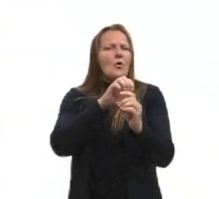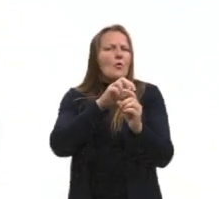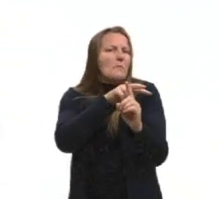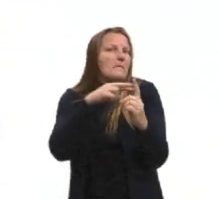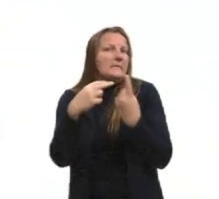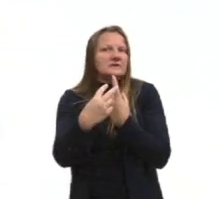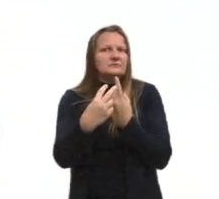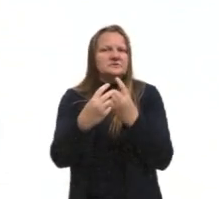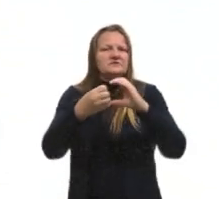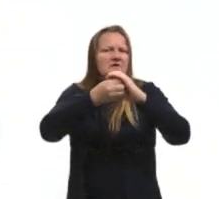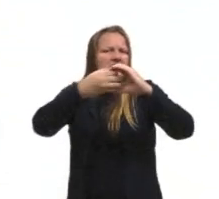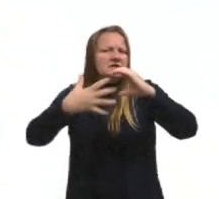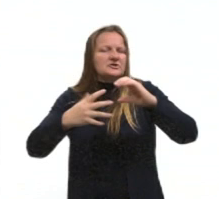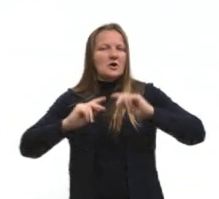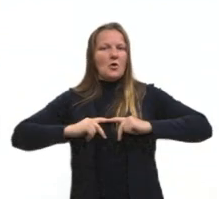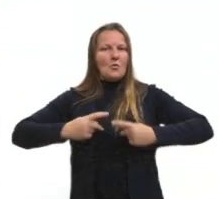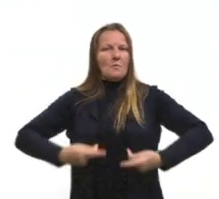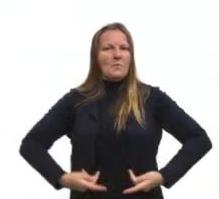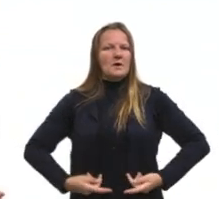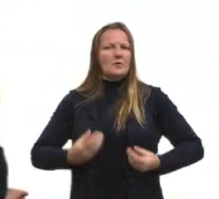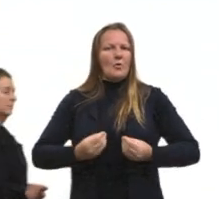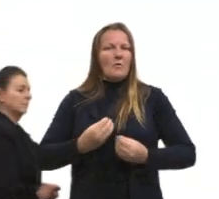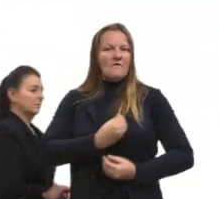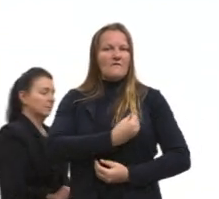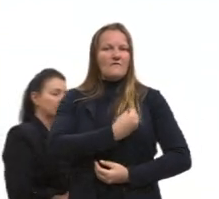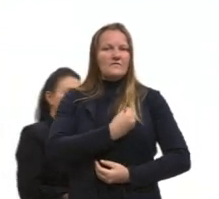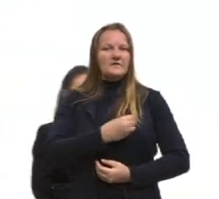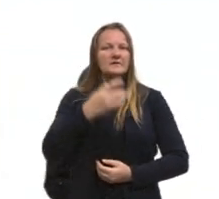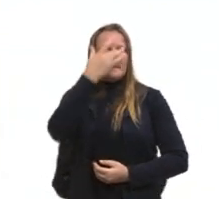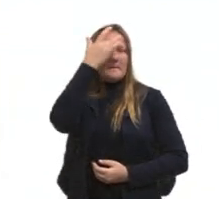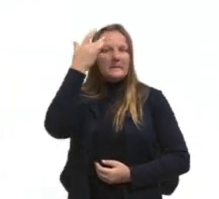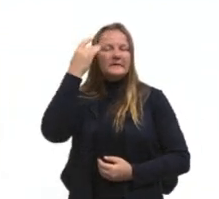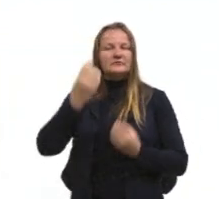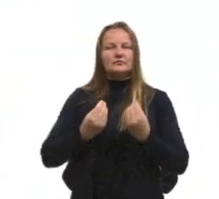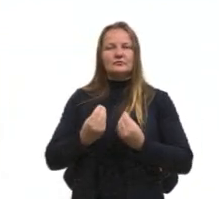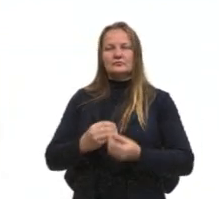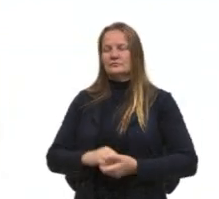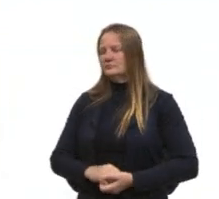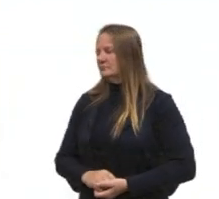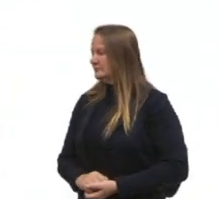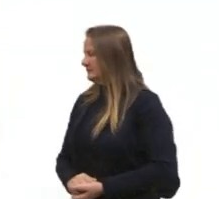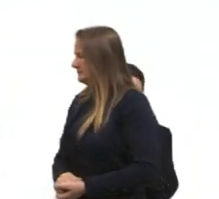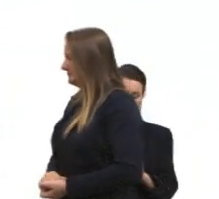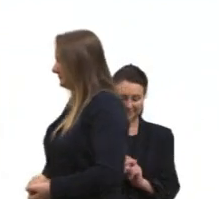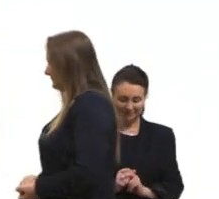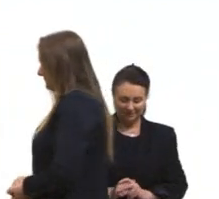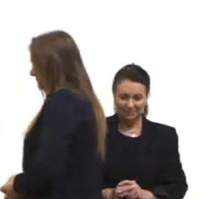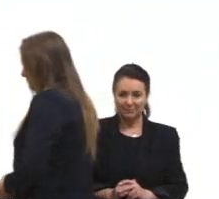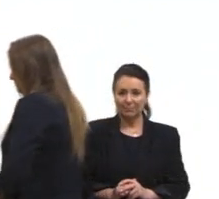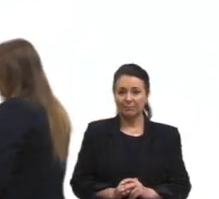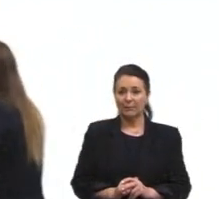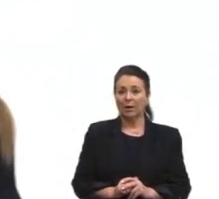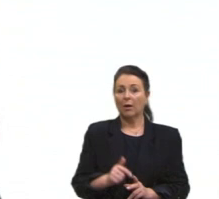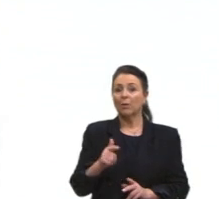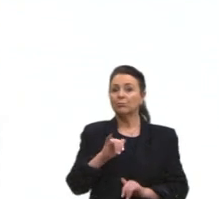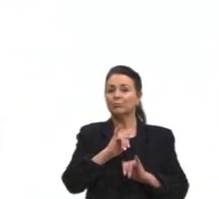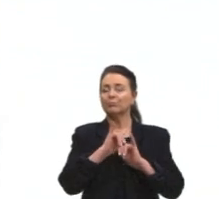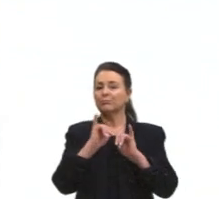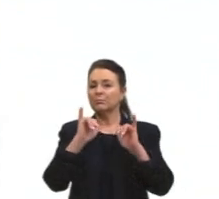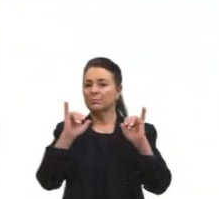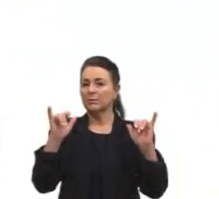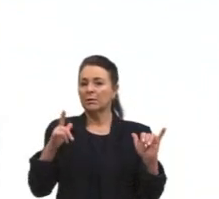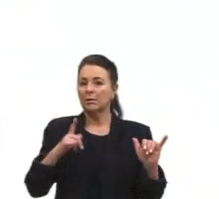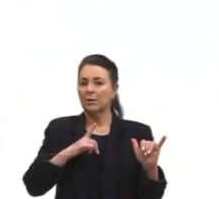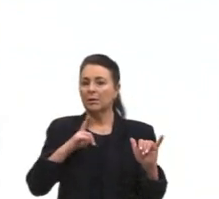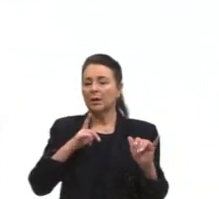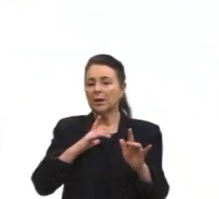grande proporção né grande valor que vai ser vai ser direcionado a